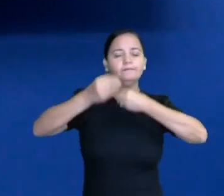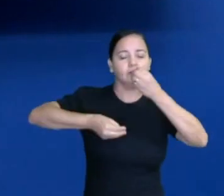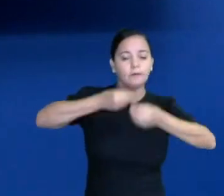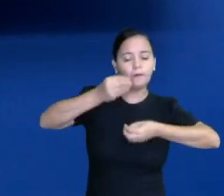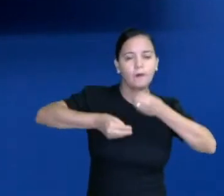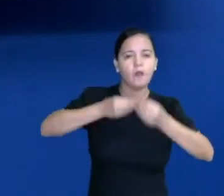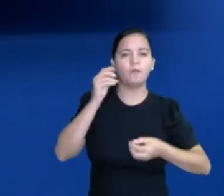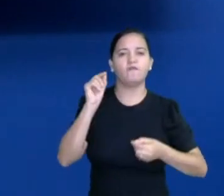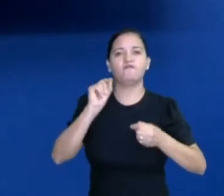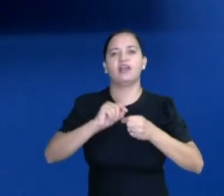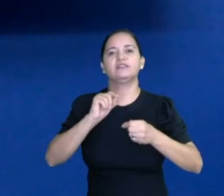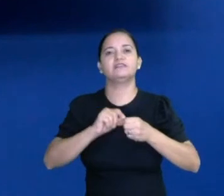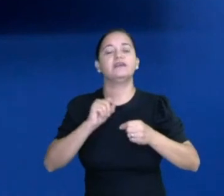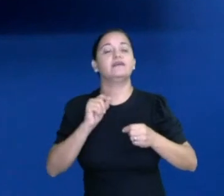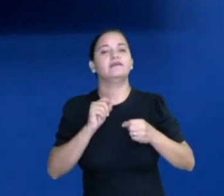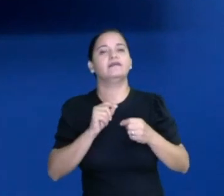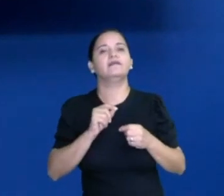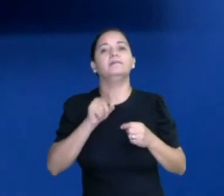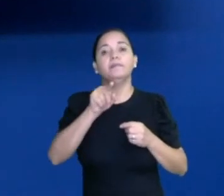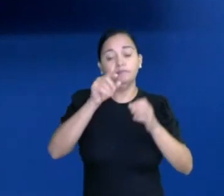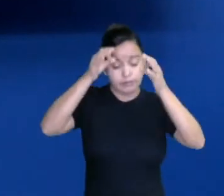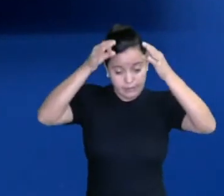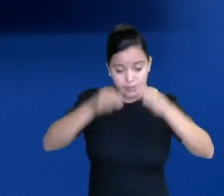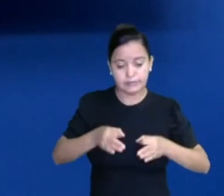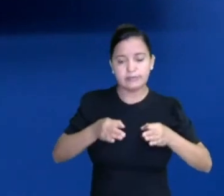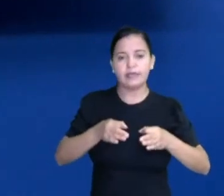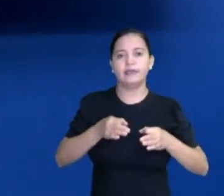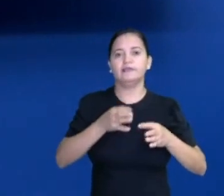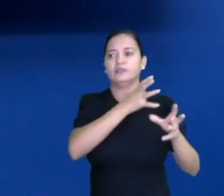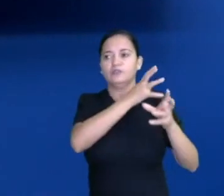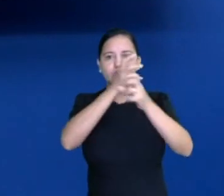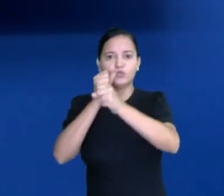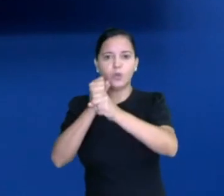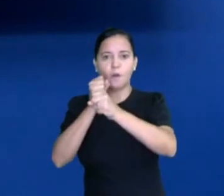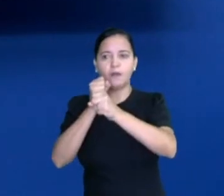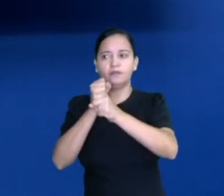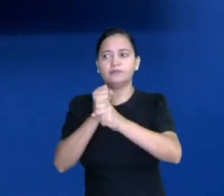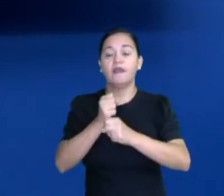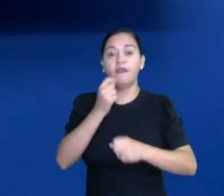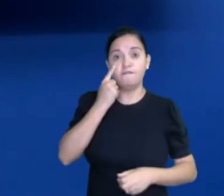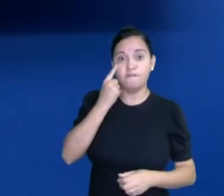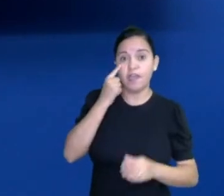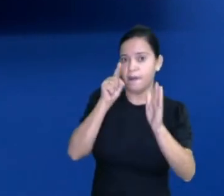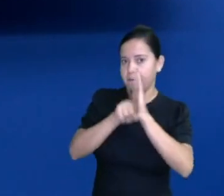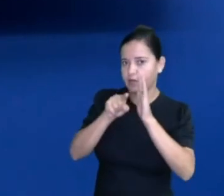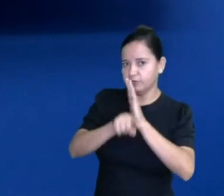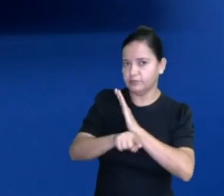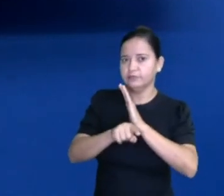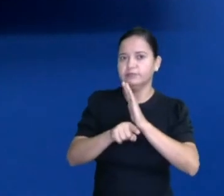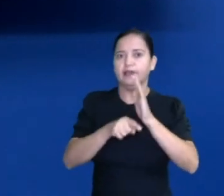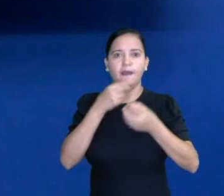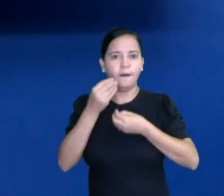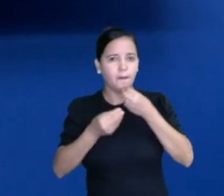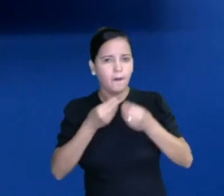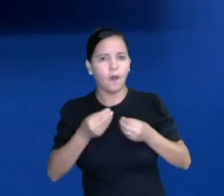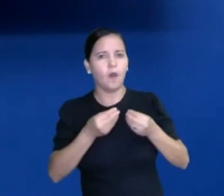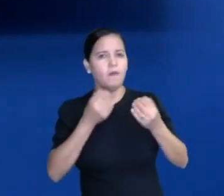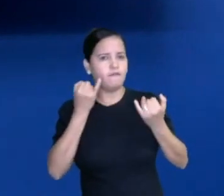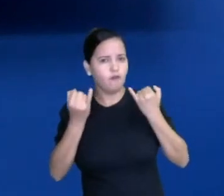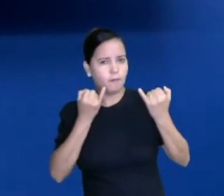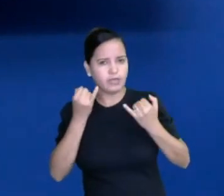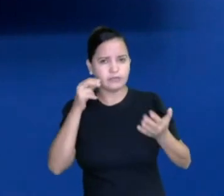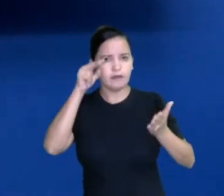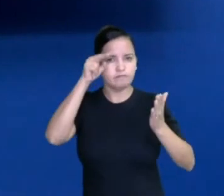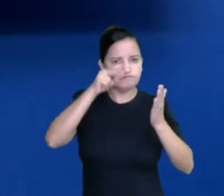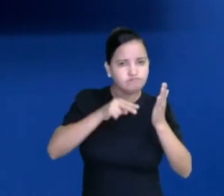precisa fazer para poder dar certo aí a sua resolução. Vê a pergunta, vê o que está pedindo, vê as